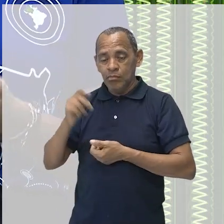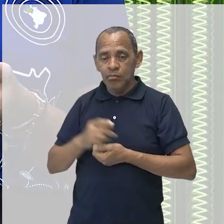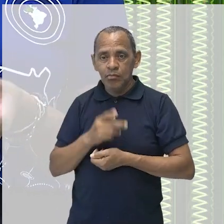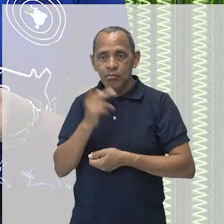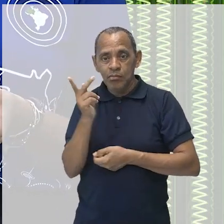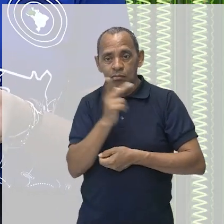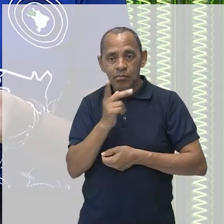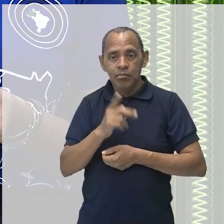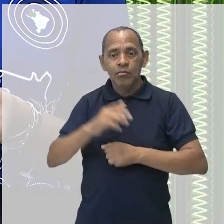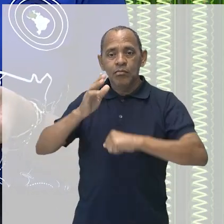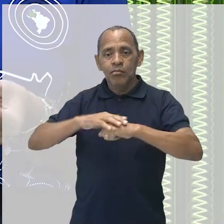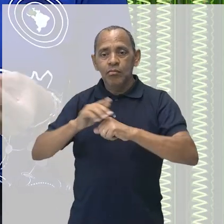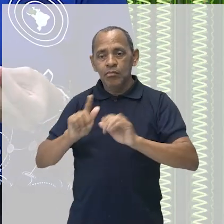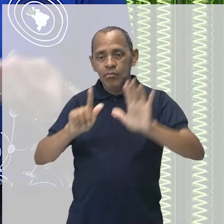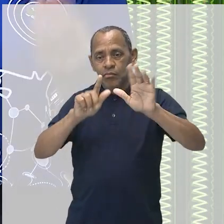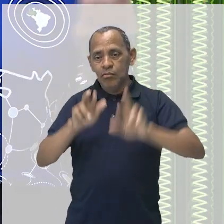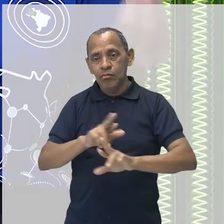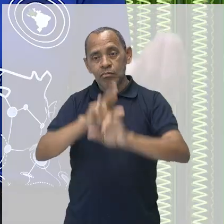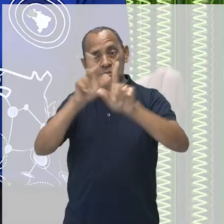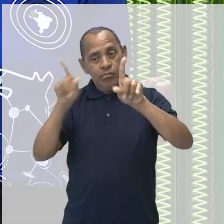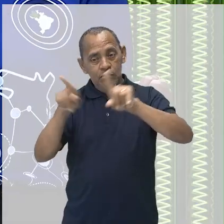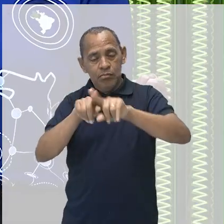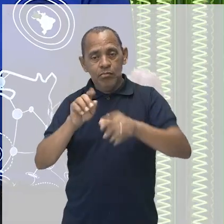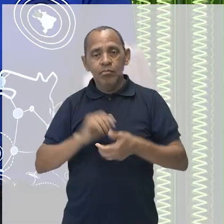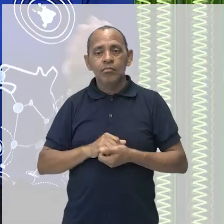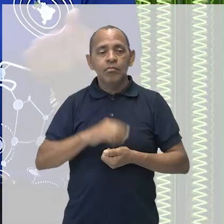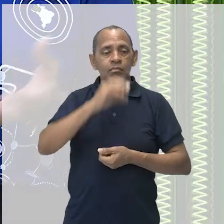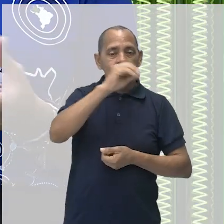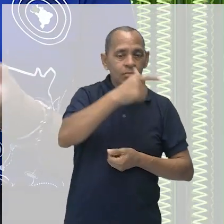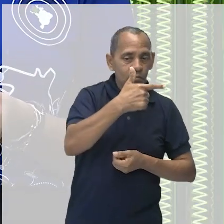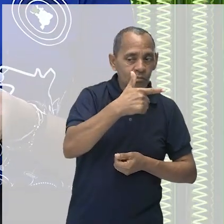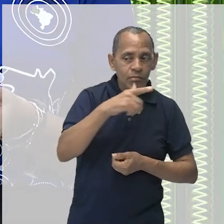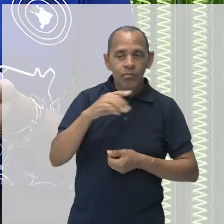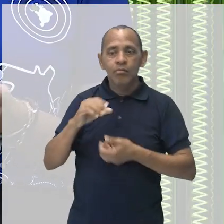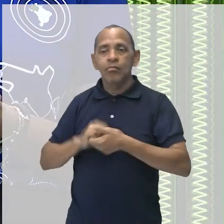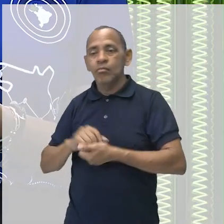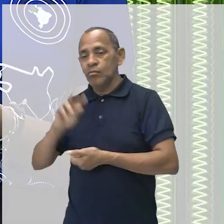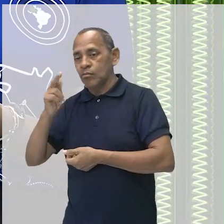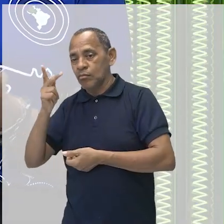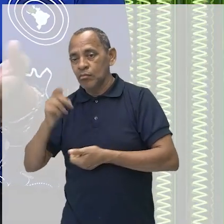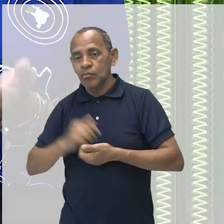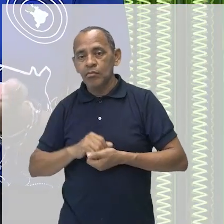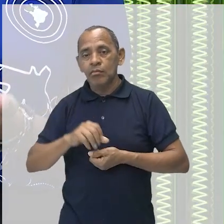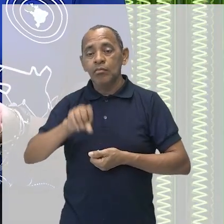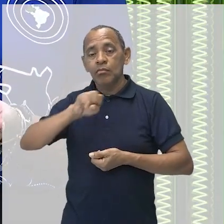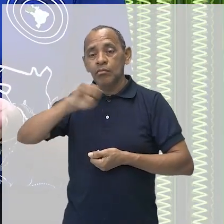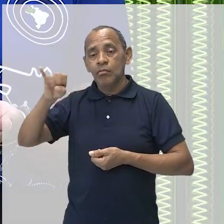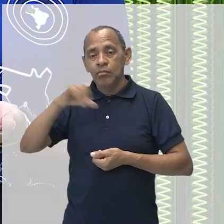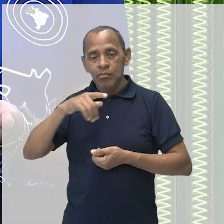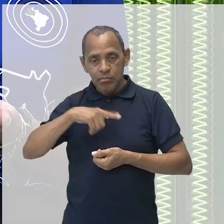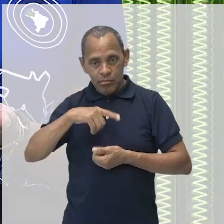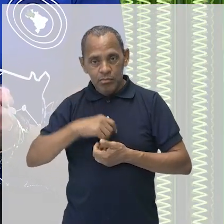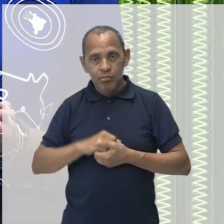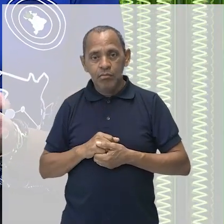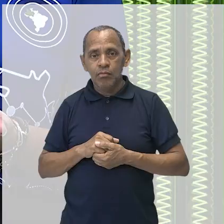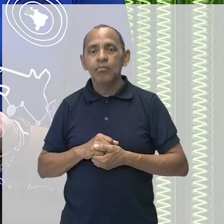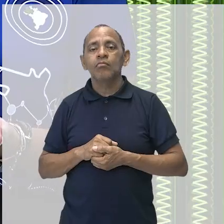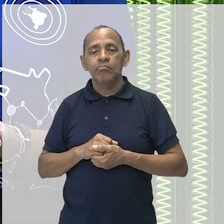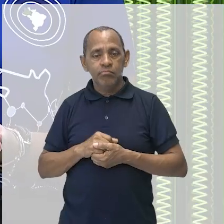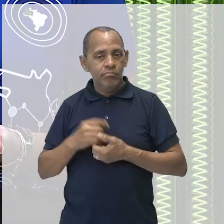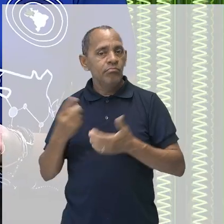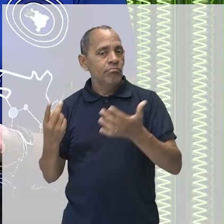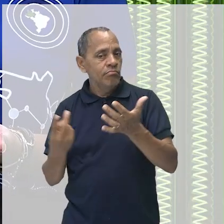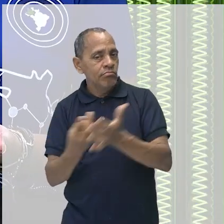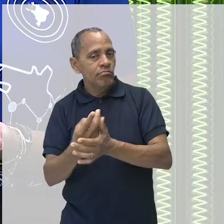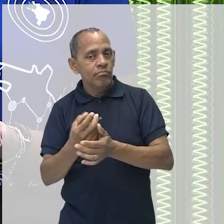Mesmo sendo gases diferentes, ou seja, oxigênio e hidrogênio, se estiverem nas mesmas situações de